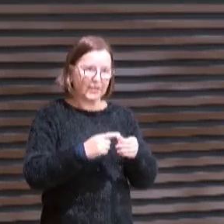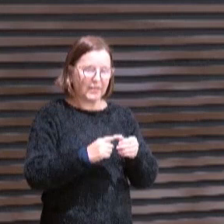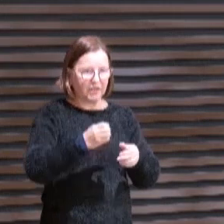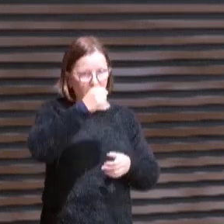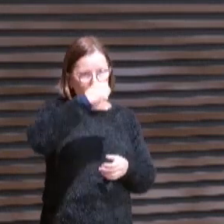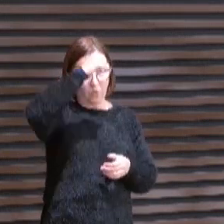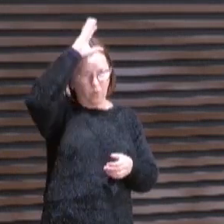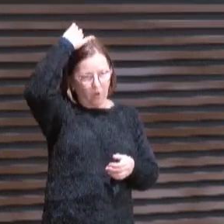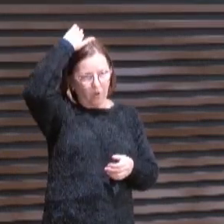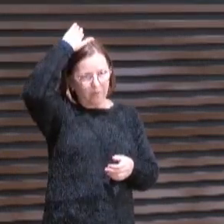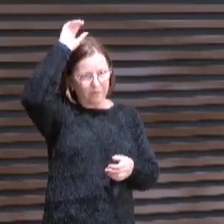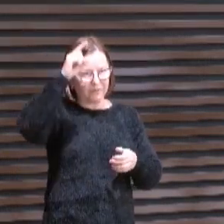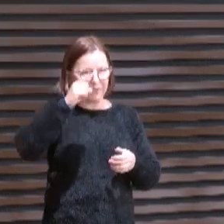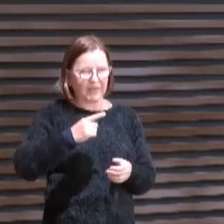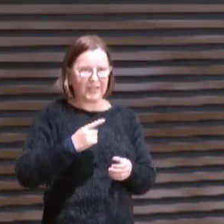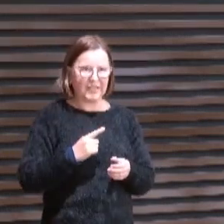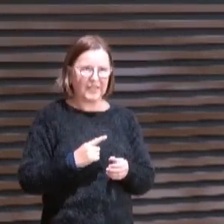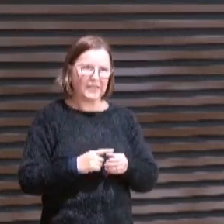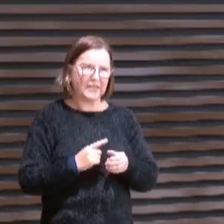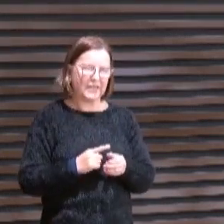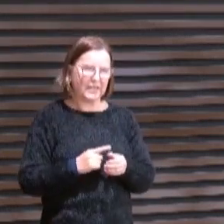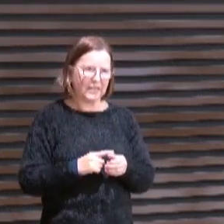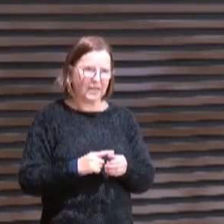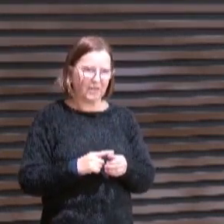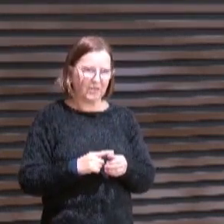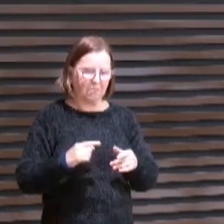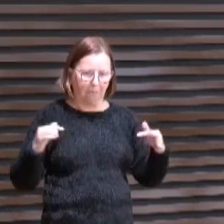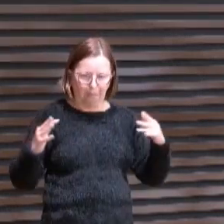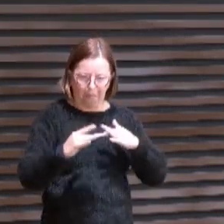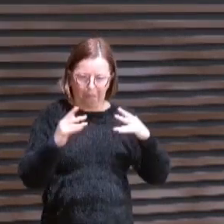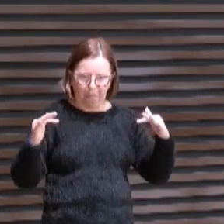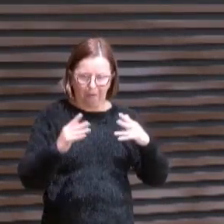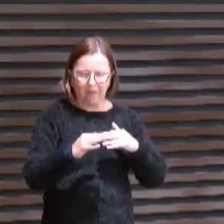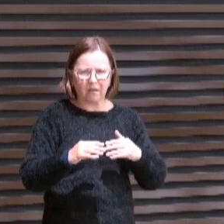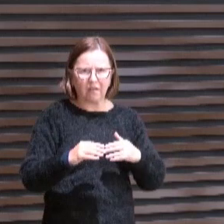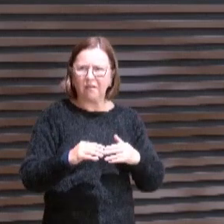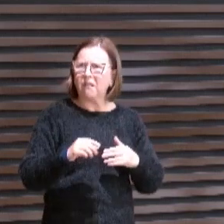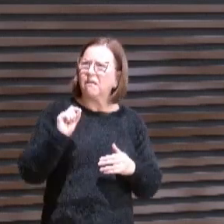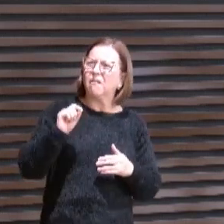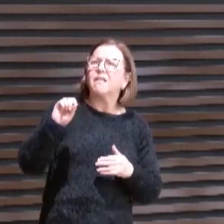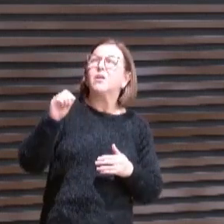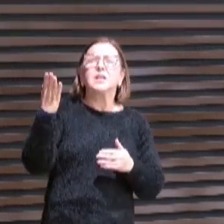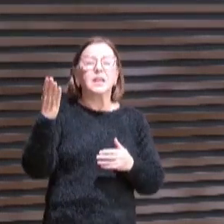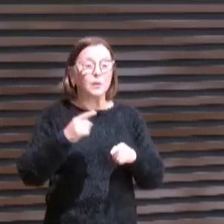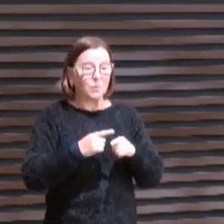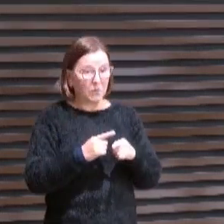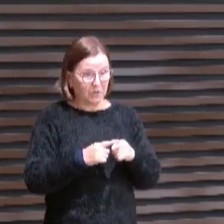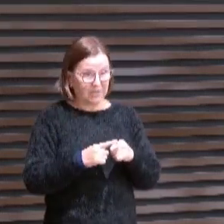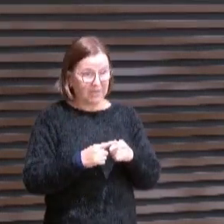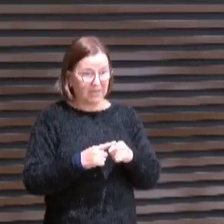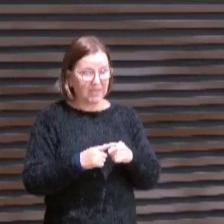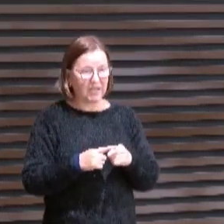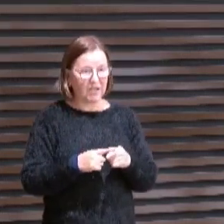está convulsionada, muito movimento, e ele diz o que está acontecendo, porque ele era um homem, um monge